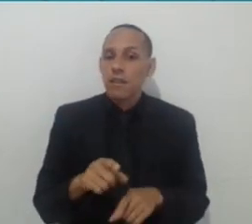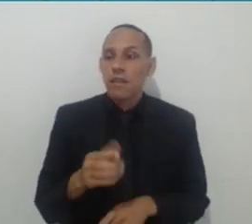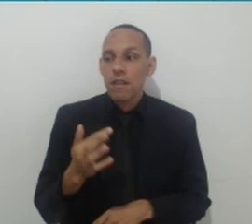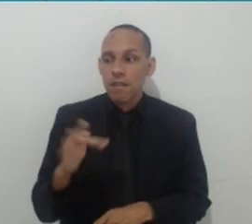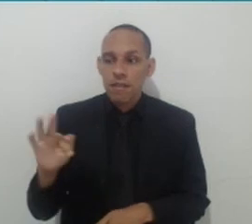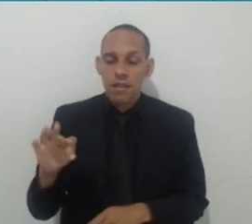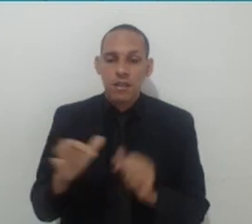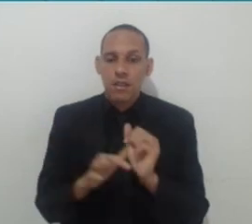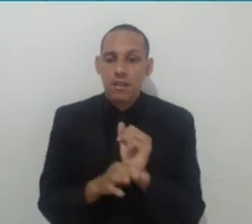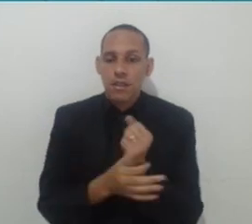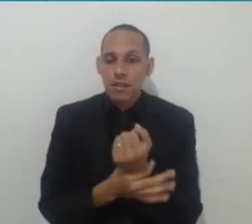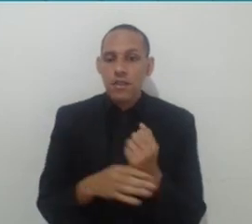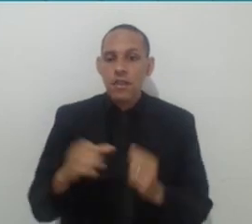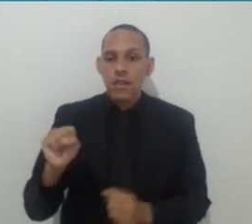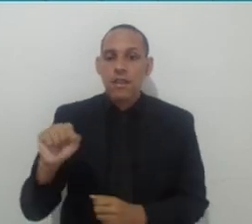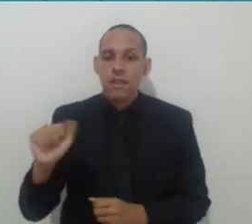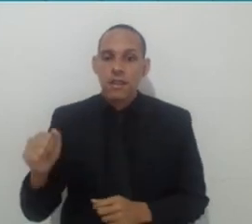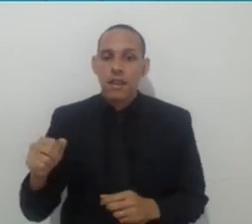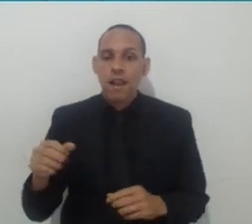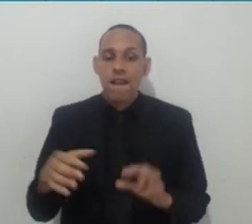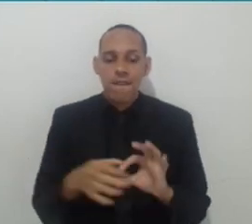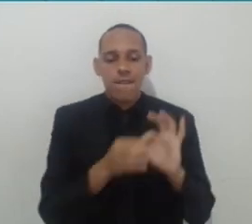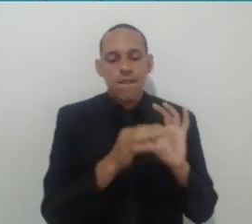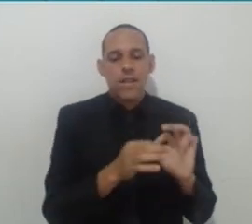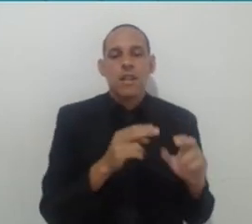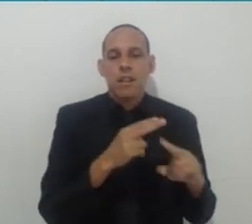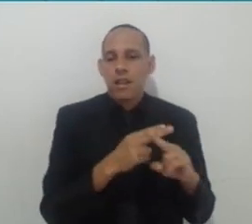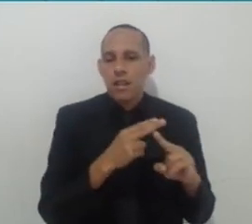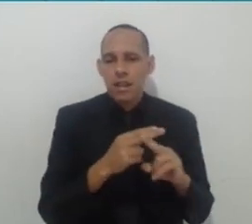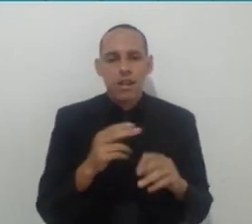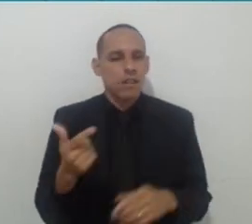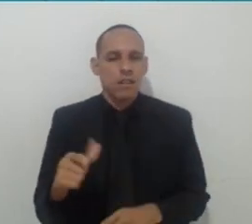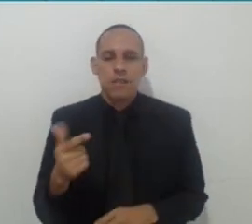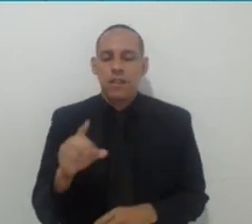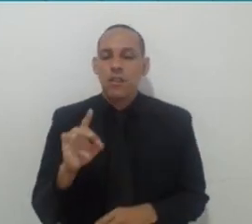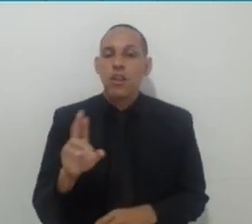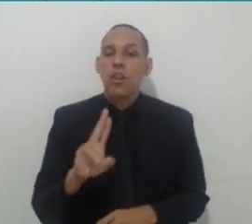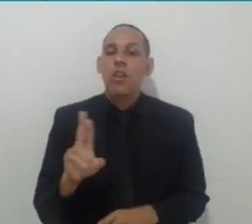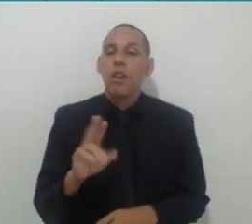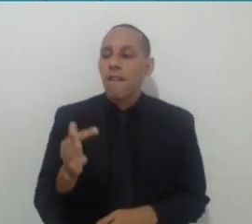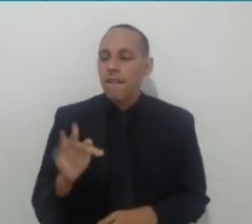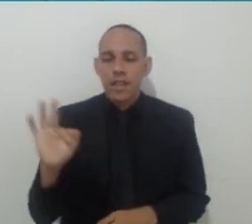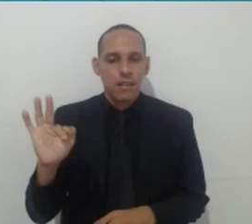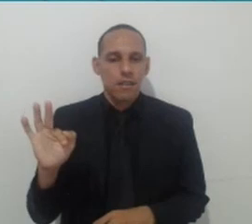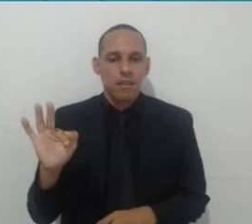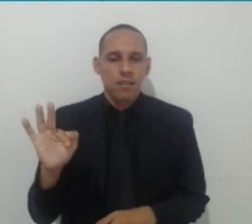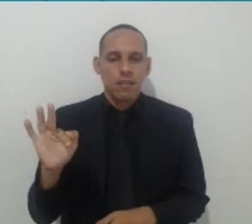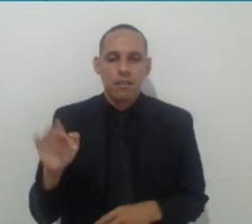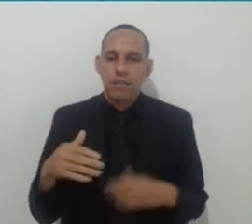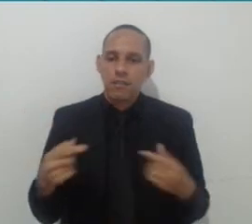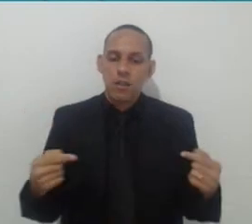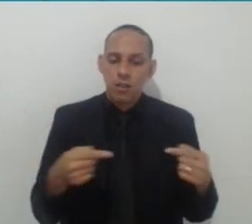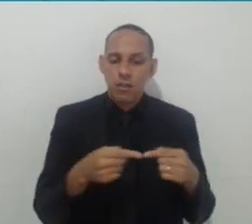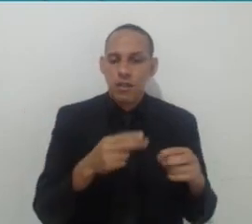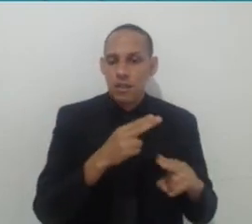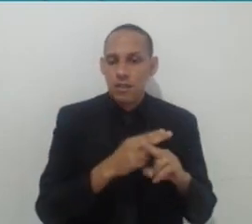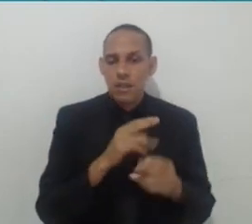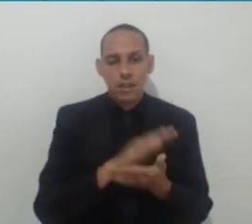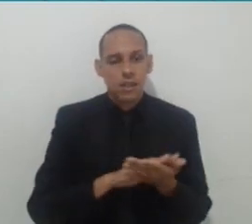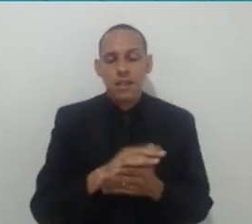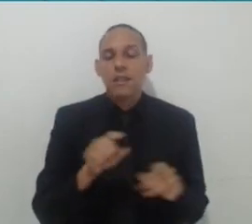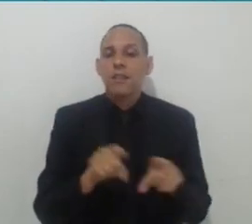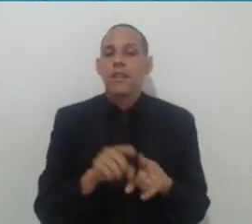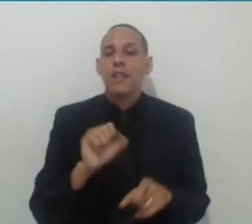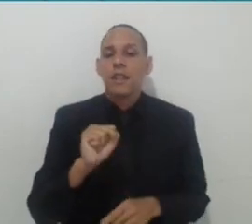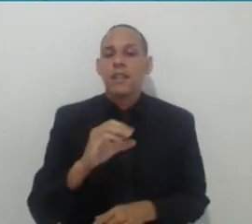tem qualquer vínculo com a Caixa, apenas o nome federal, não vendo qualquer enquadramento com a Caixa ou a FCVS, como